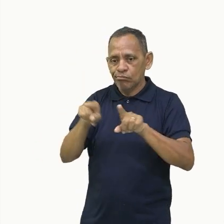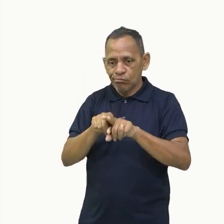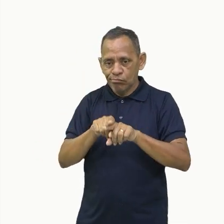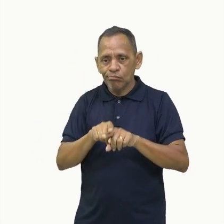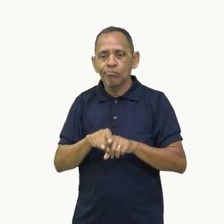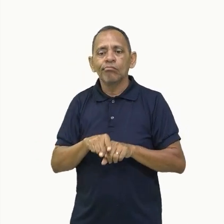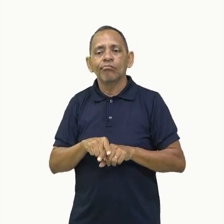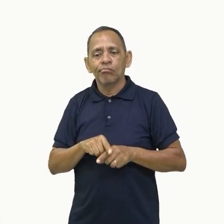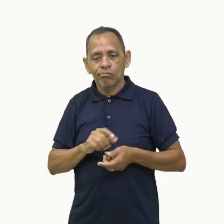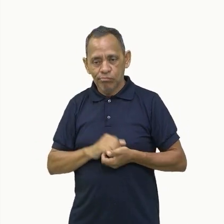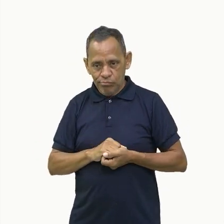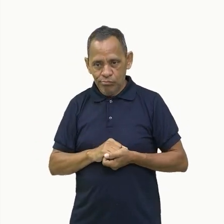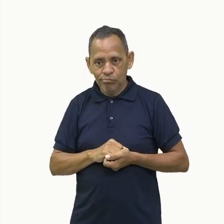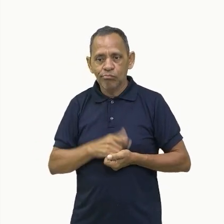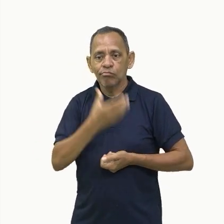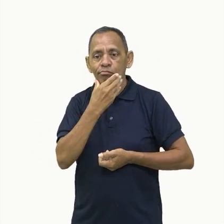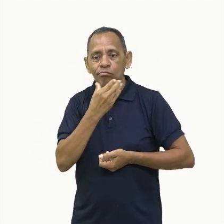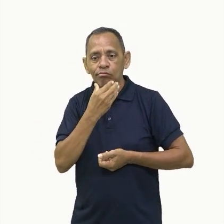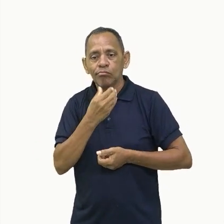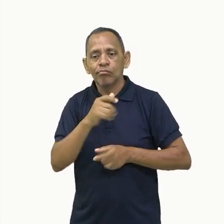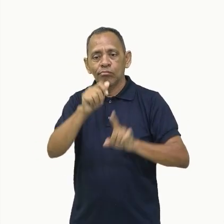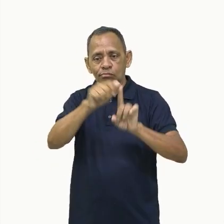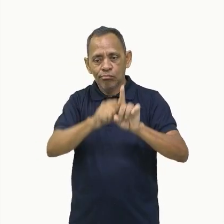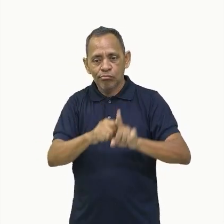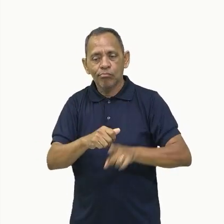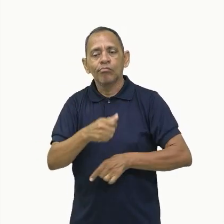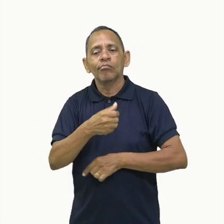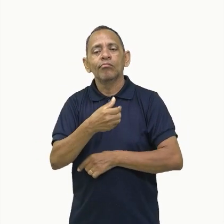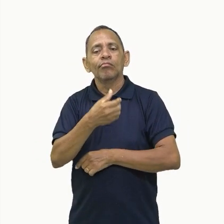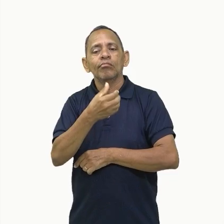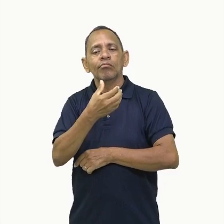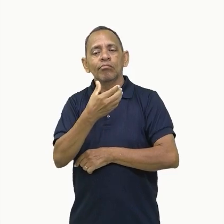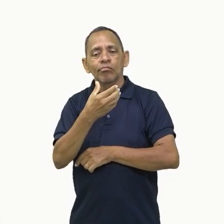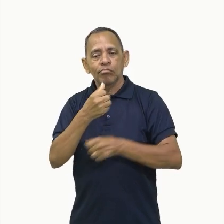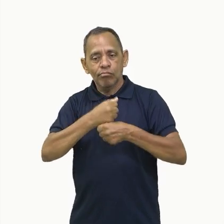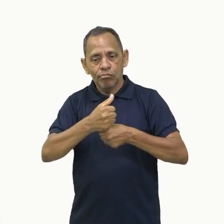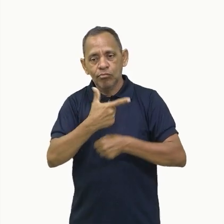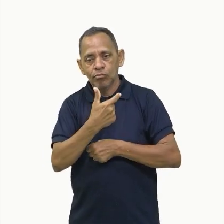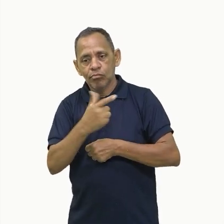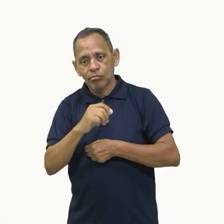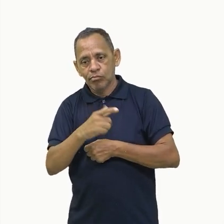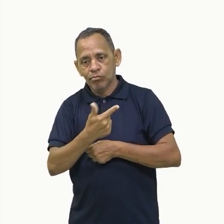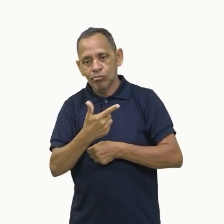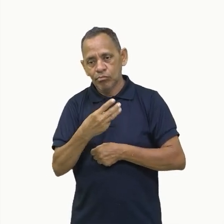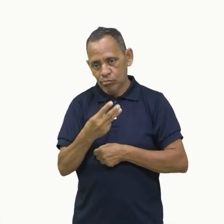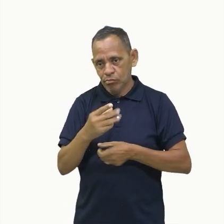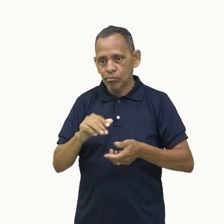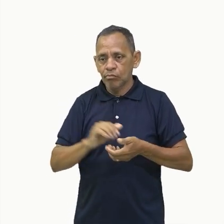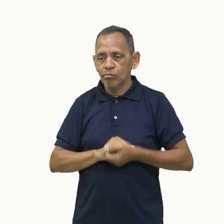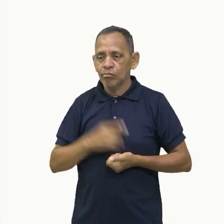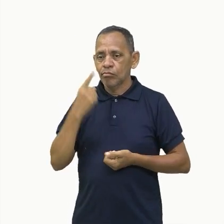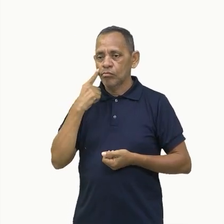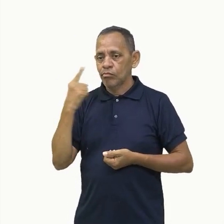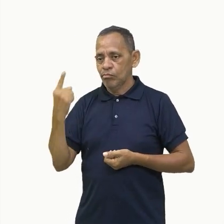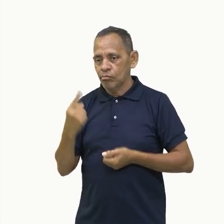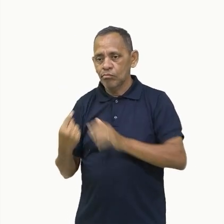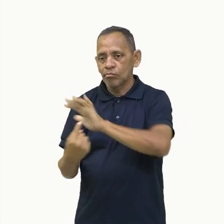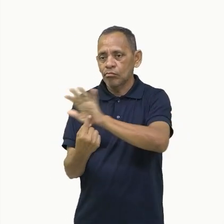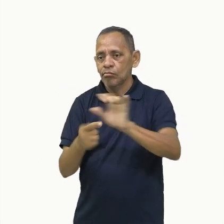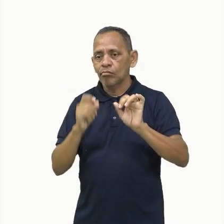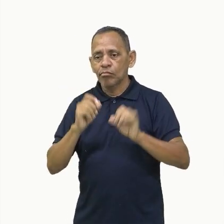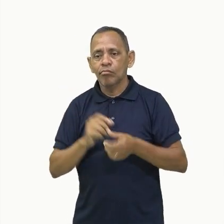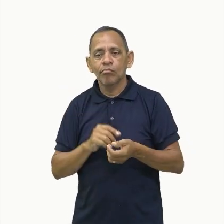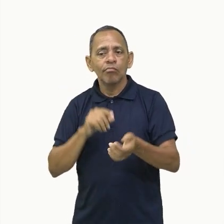né, de dezembro de 2023. Porém, olha só o que destaca aqui com a extração